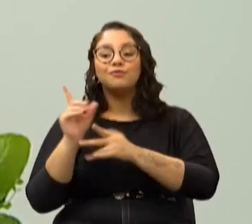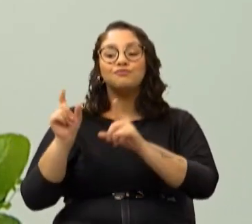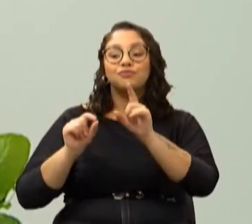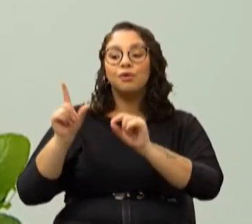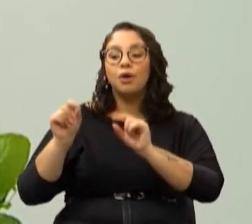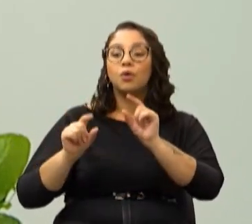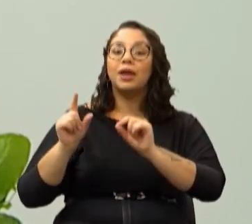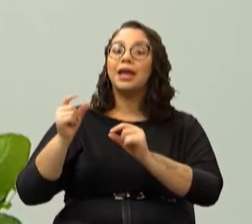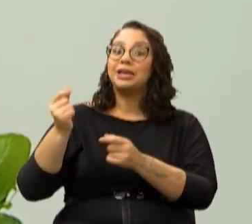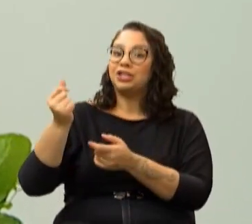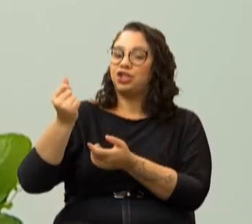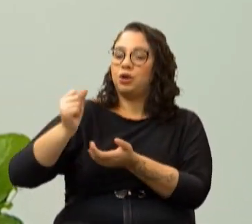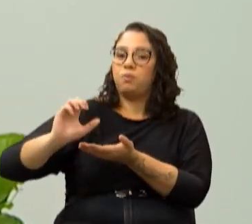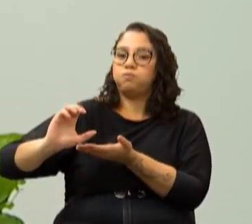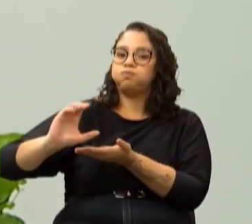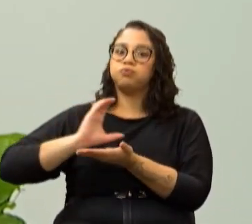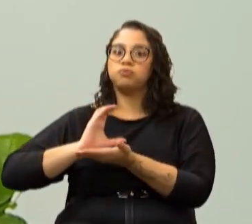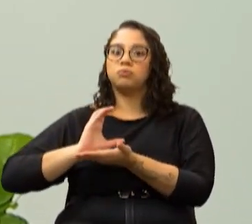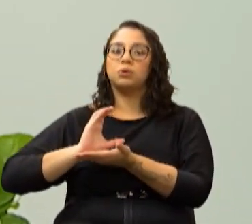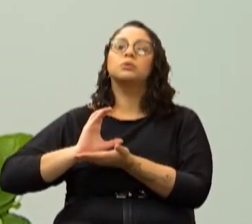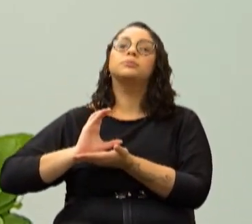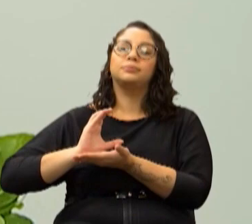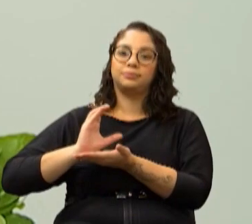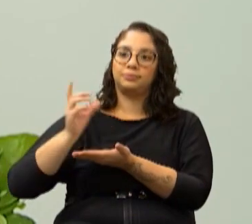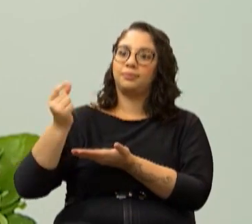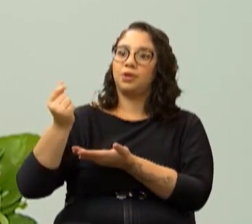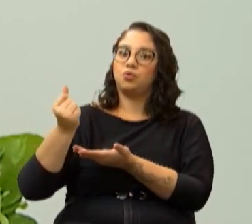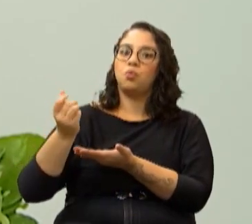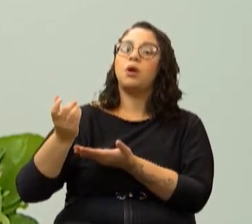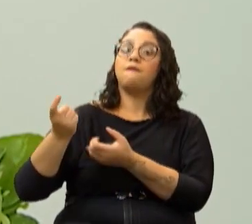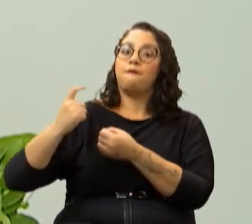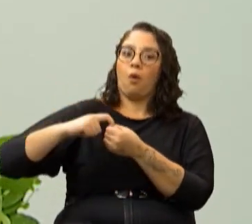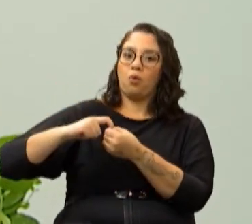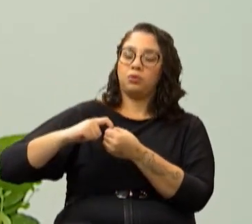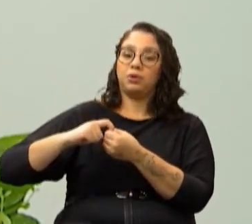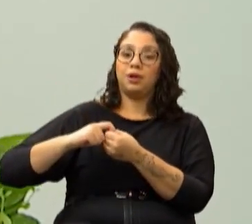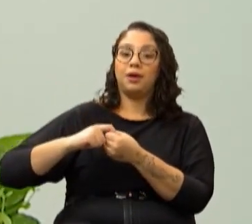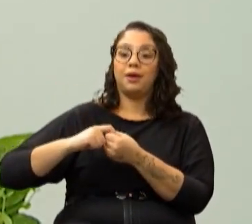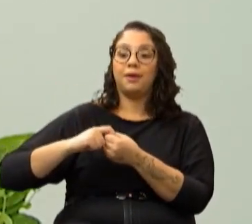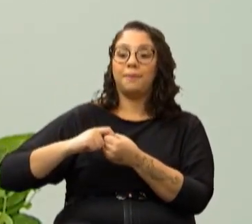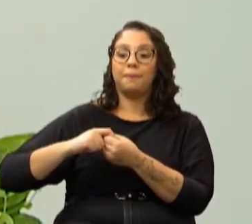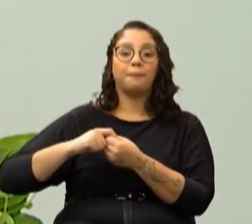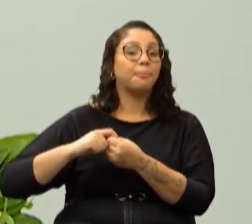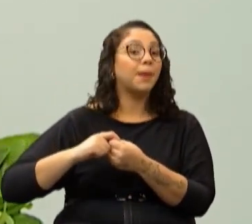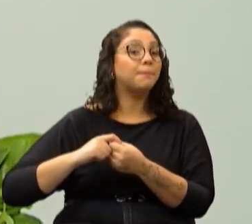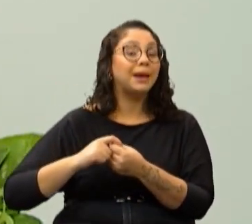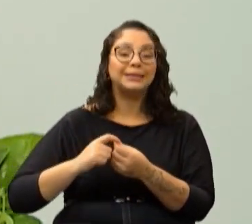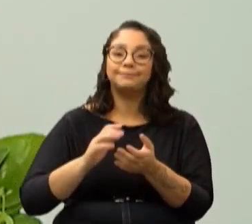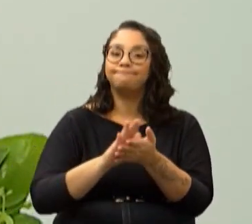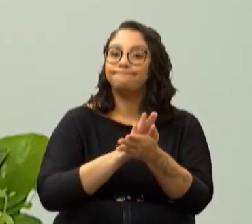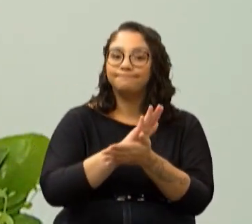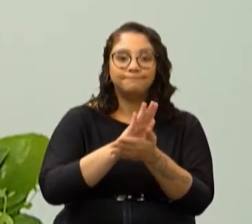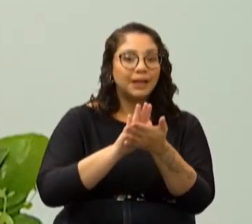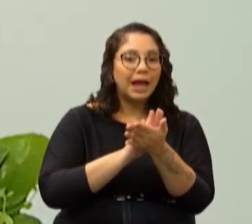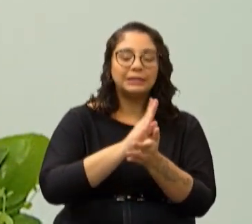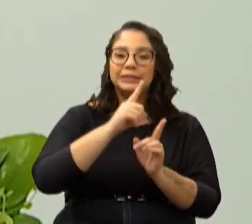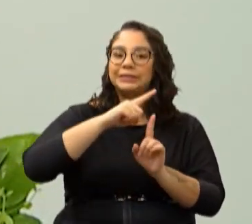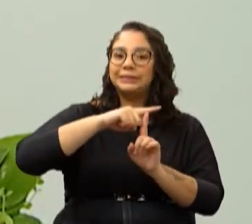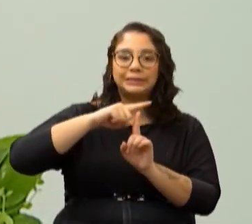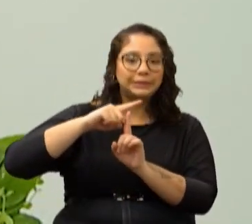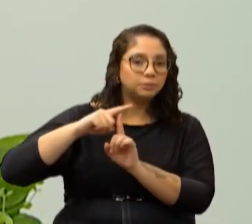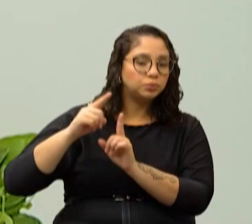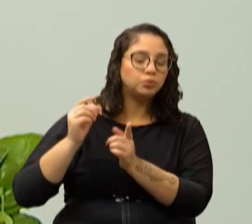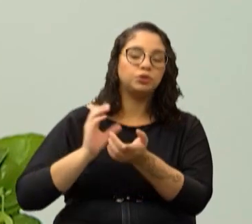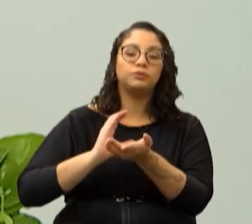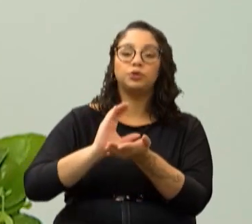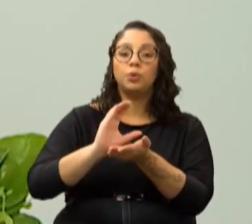realmente vão visar trazer muito mais dinheiro para quem está investindo. Porém, nenhuma carteira de investimentos, nenhum